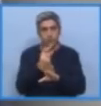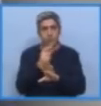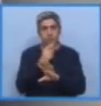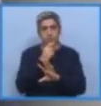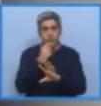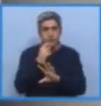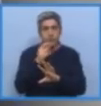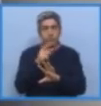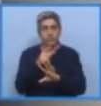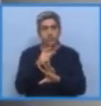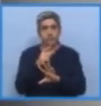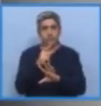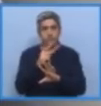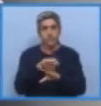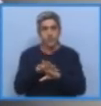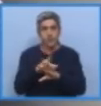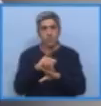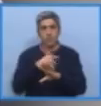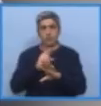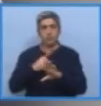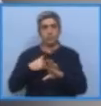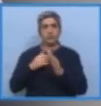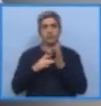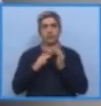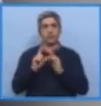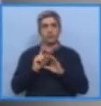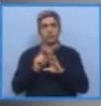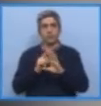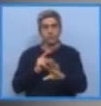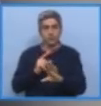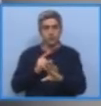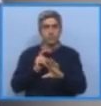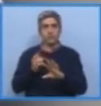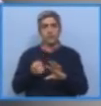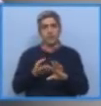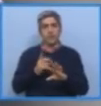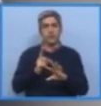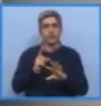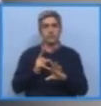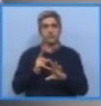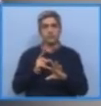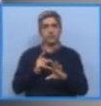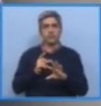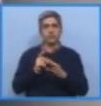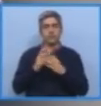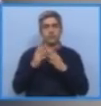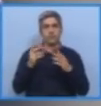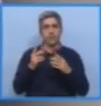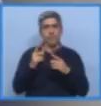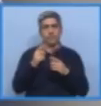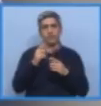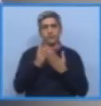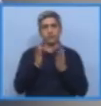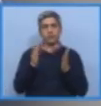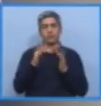cometeu, significa que não são assumidos por Jesus Cristo. O perdão chega-nos precisamente por esta grandeza e por esta